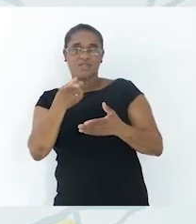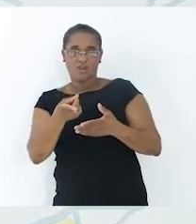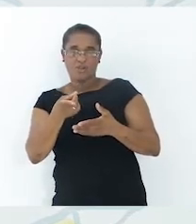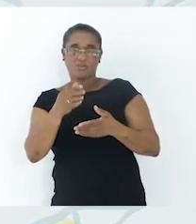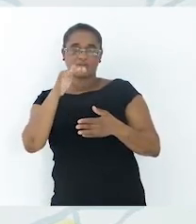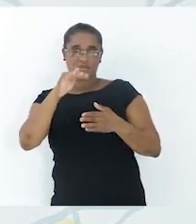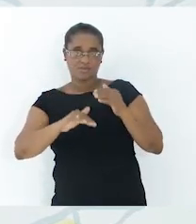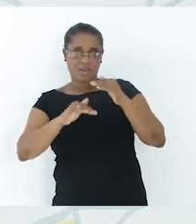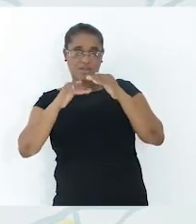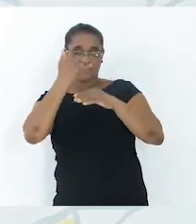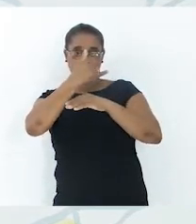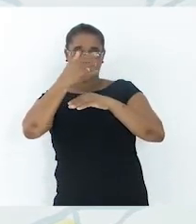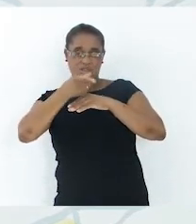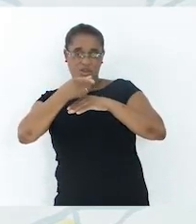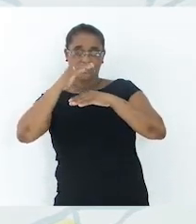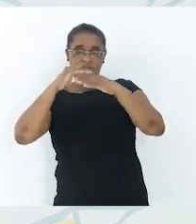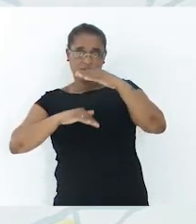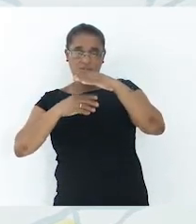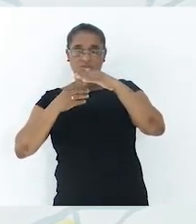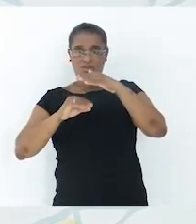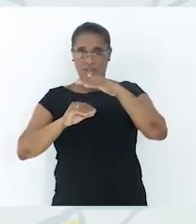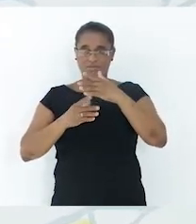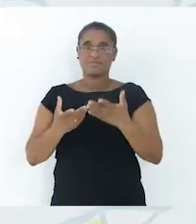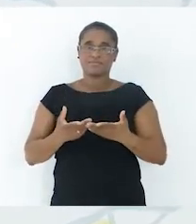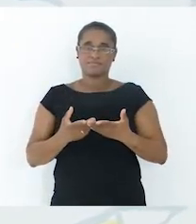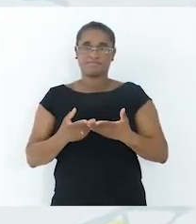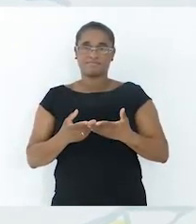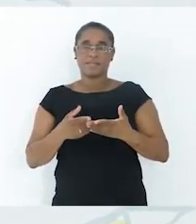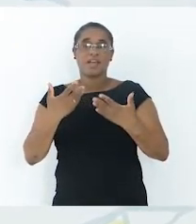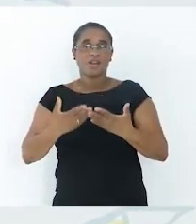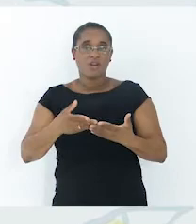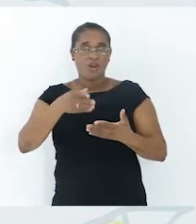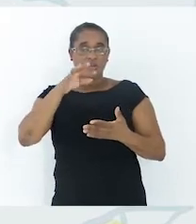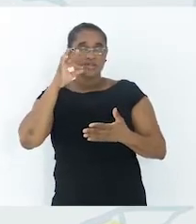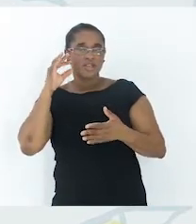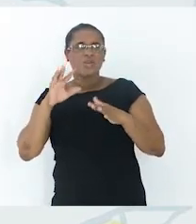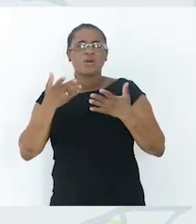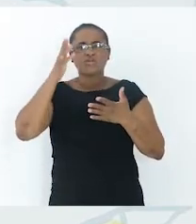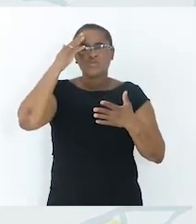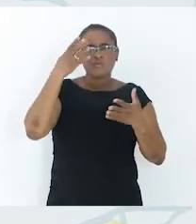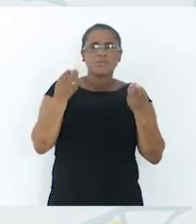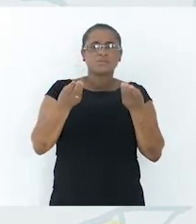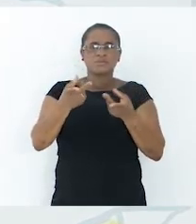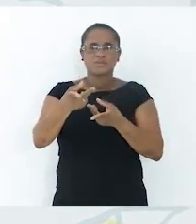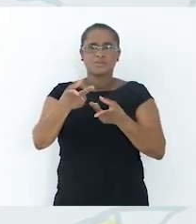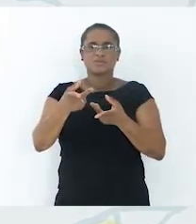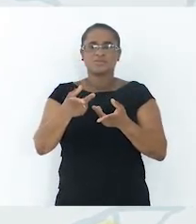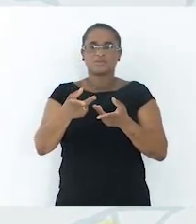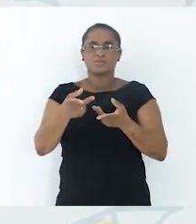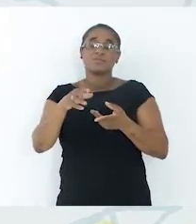29 sobre 10. Agora o sinal. Qual é o número que tem maior valor absoluto?